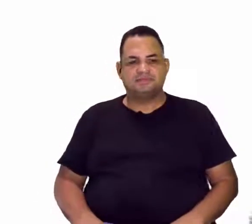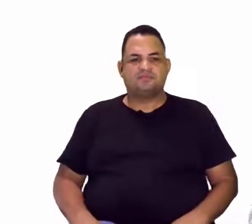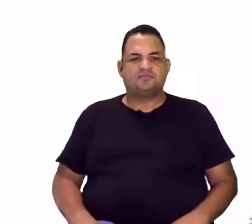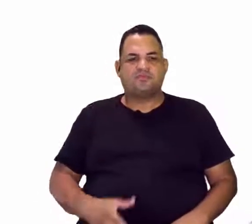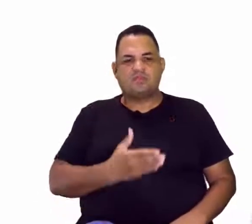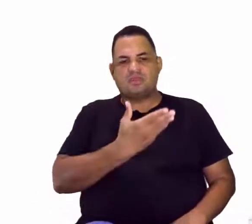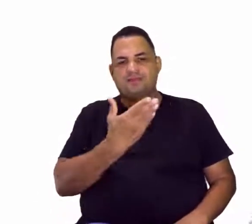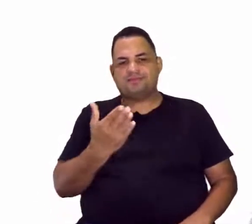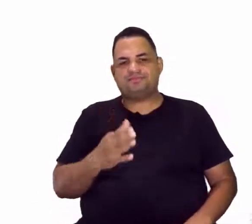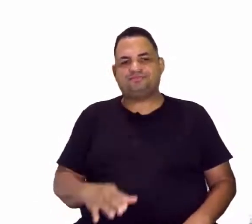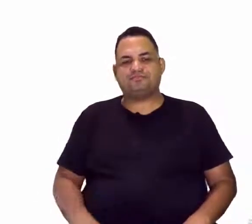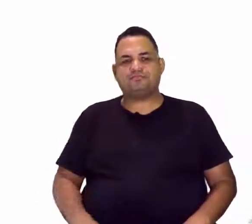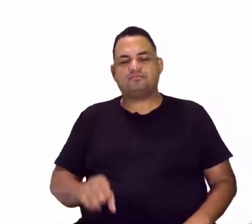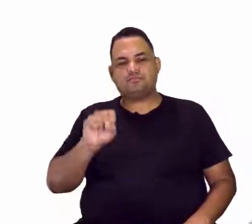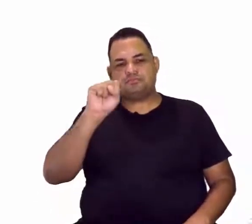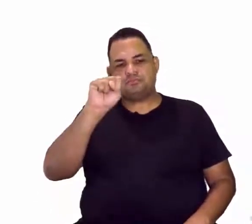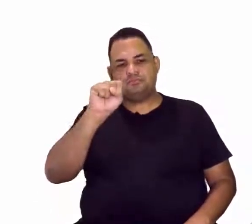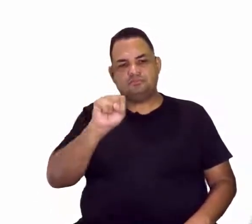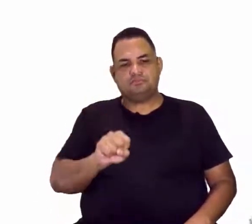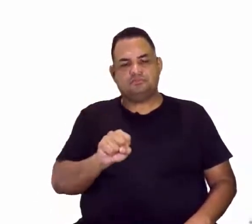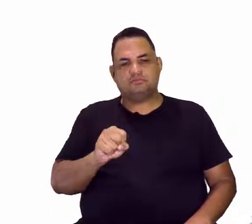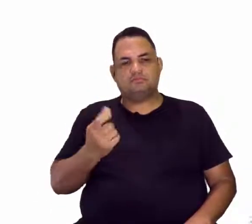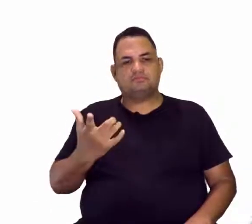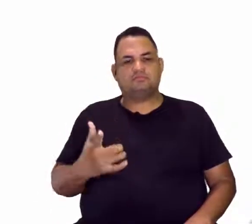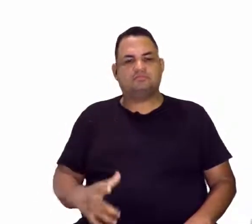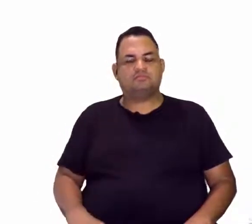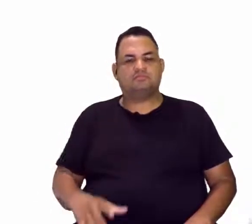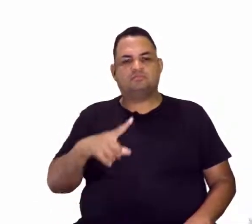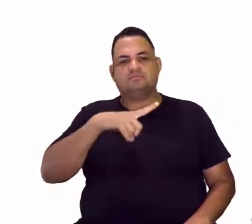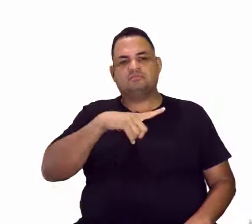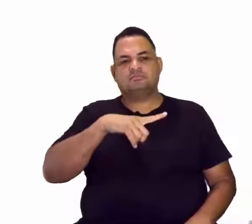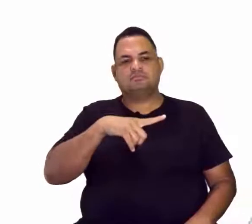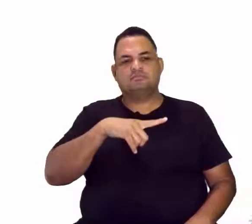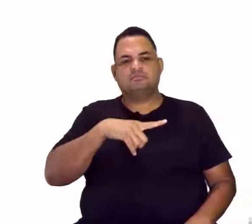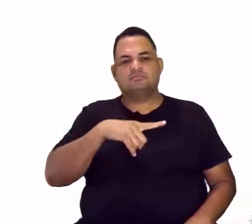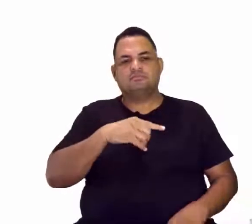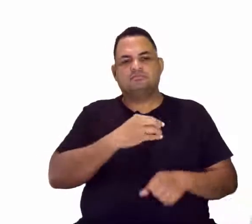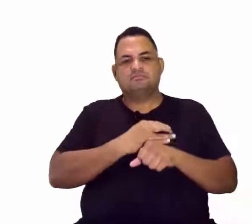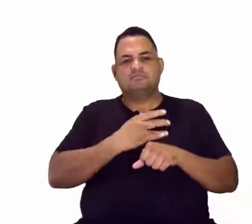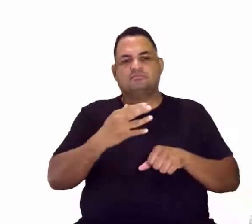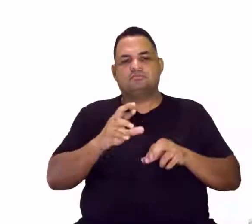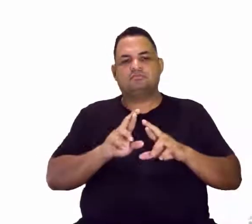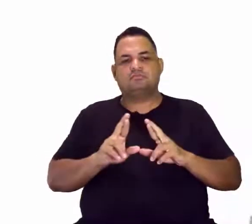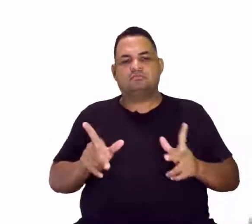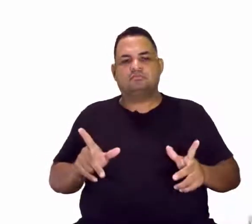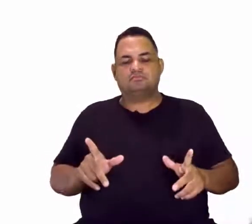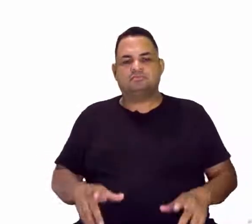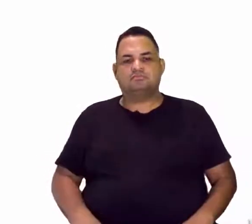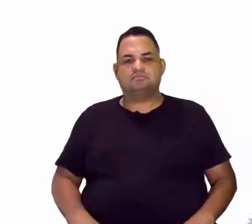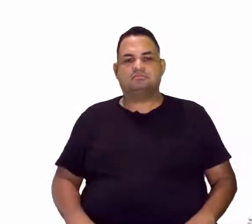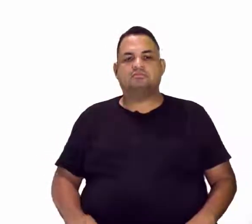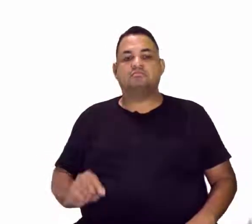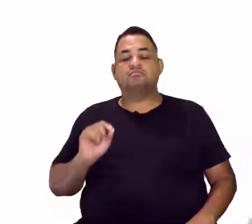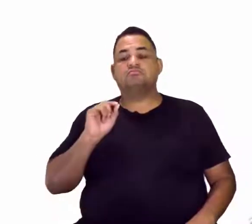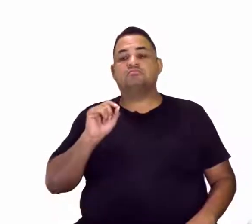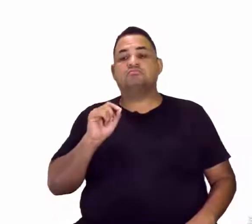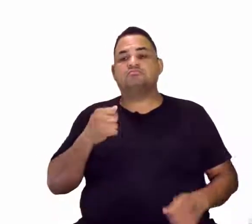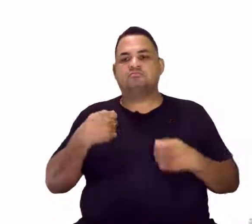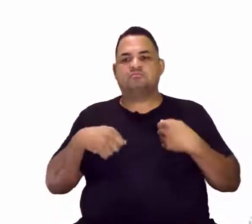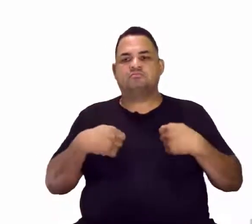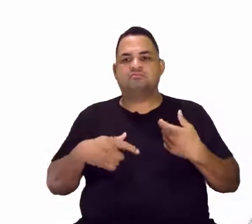eu também tenho enxofre. E para o mesmo elemento eu tenho ácidos diferentes. O que eu vou